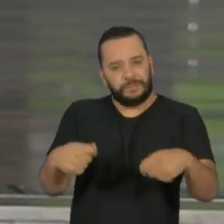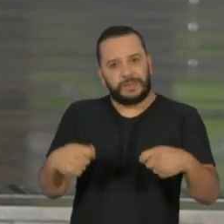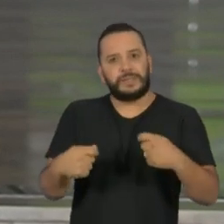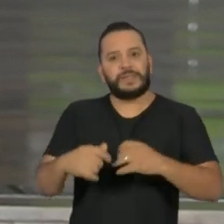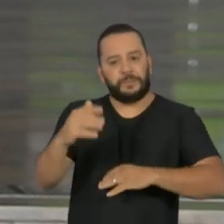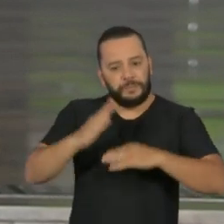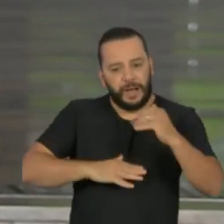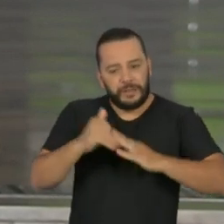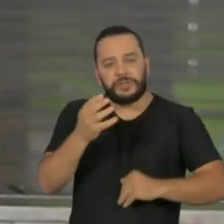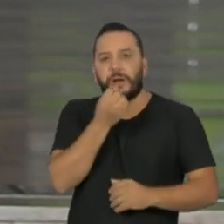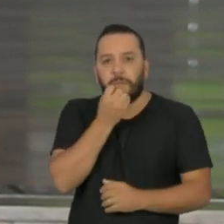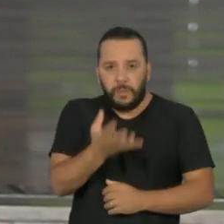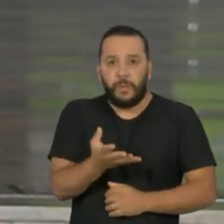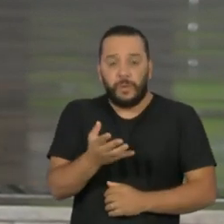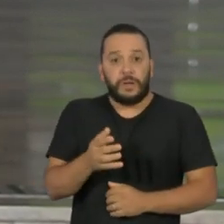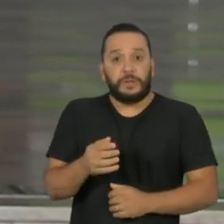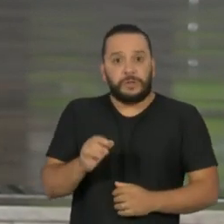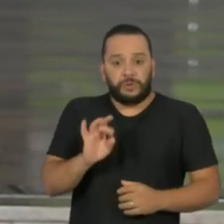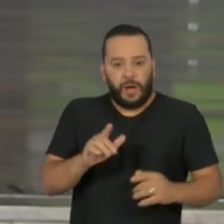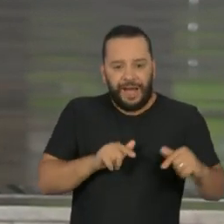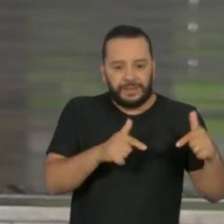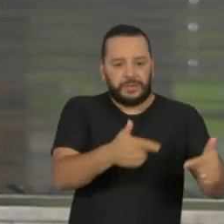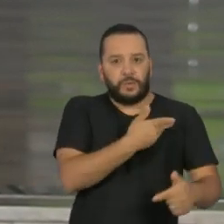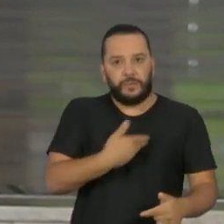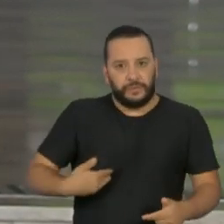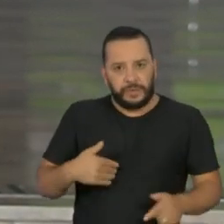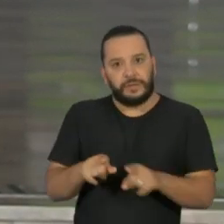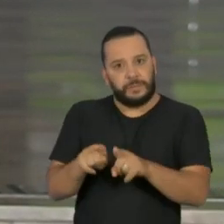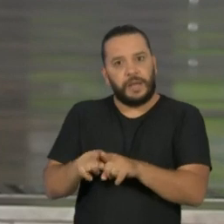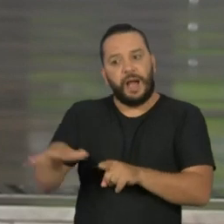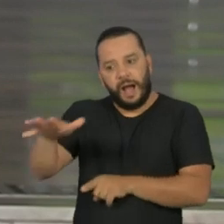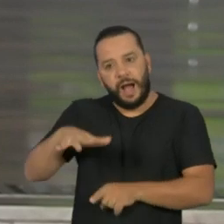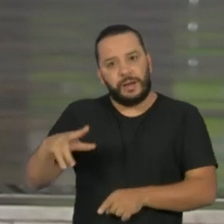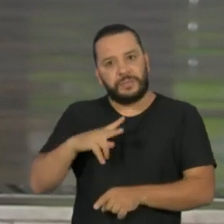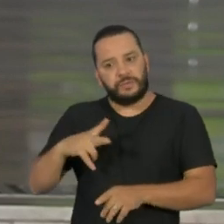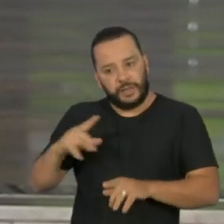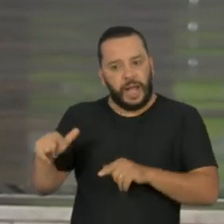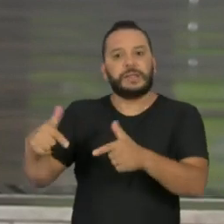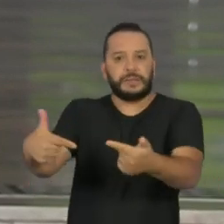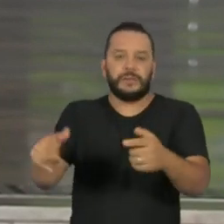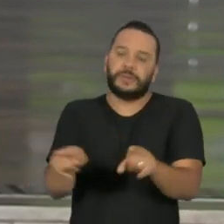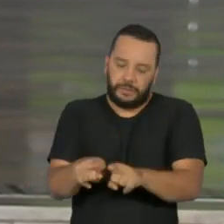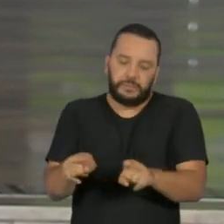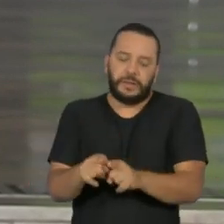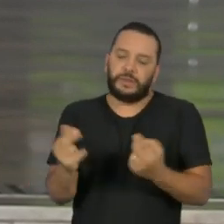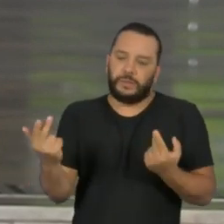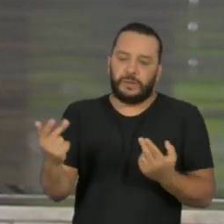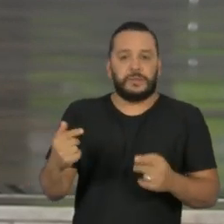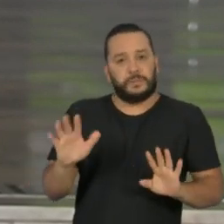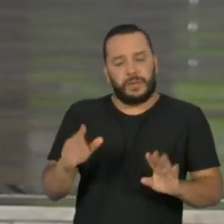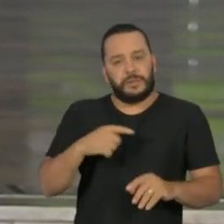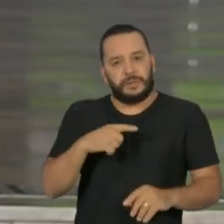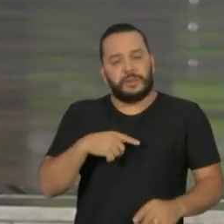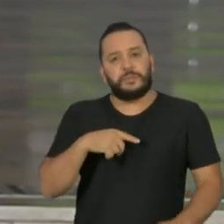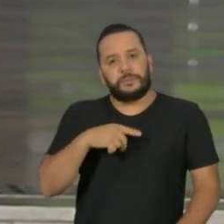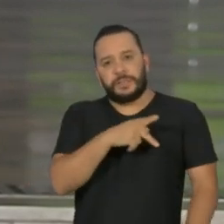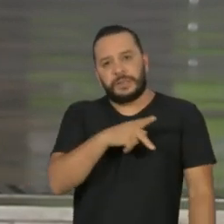prática não é apenas do governo, é também do setor privado e de cada cidadão. Em relação ao comentário do presidente